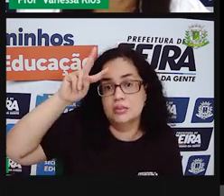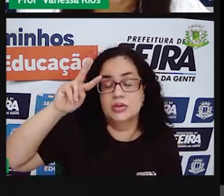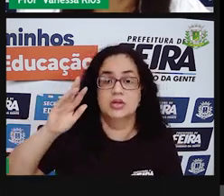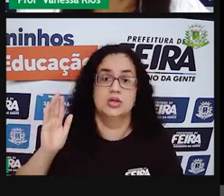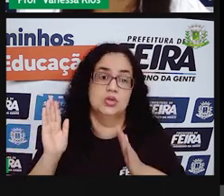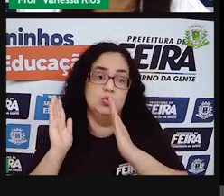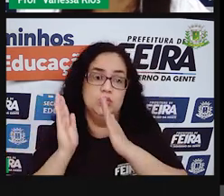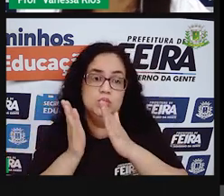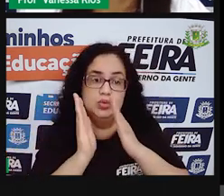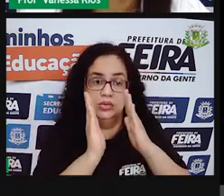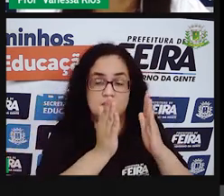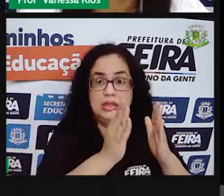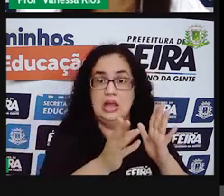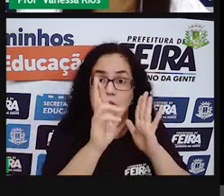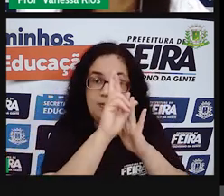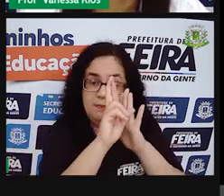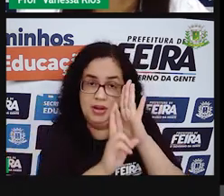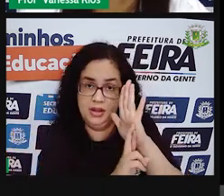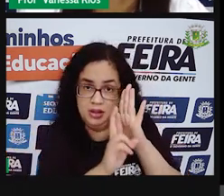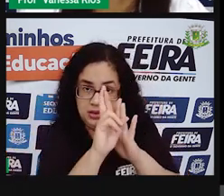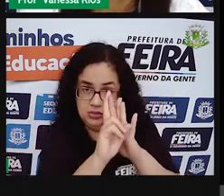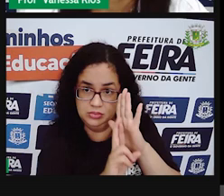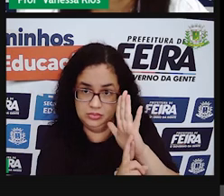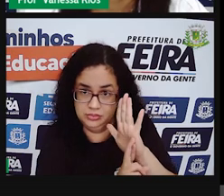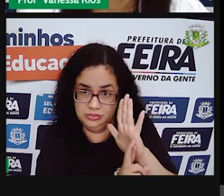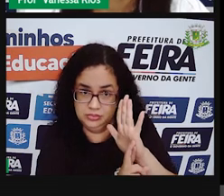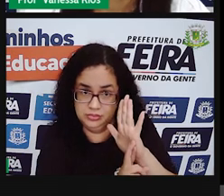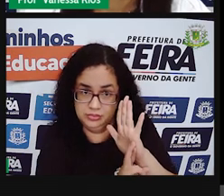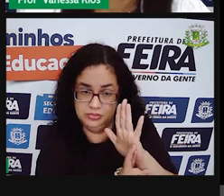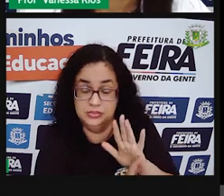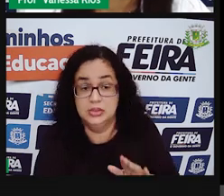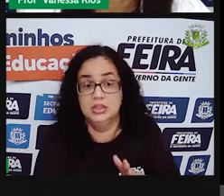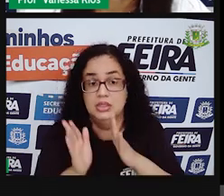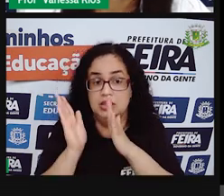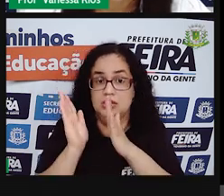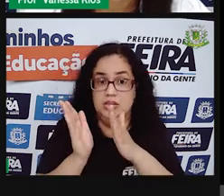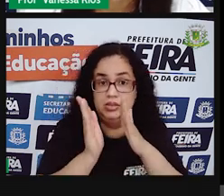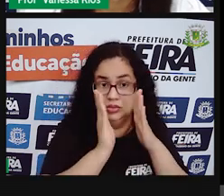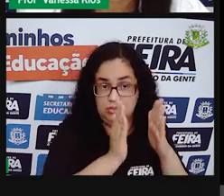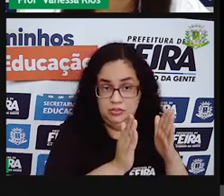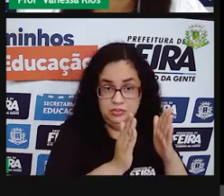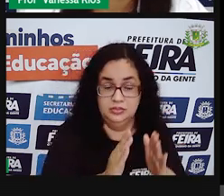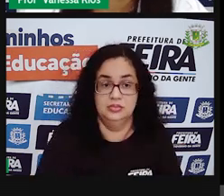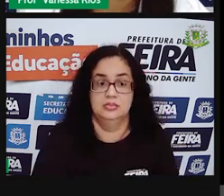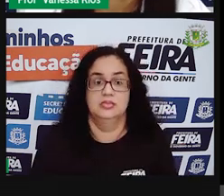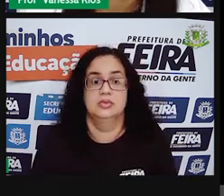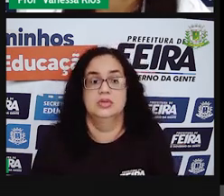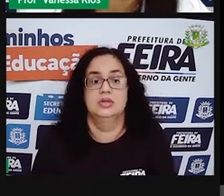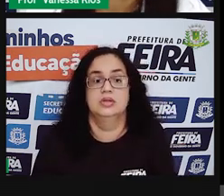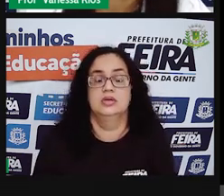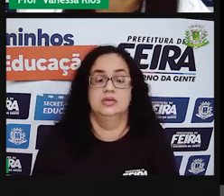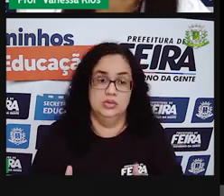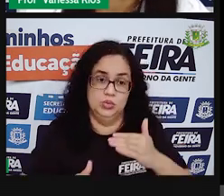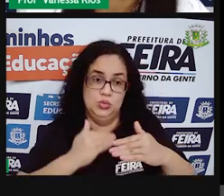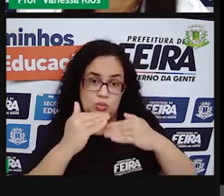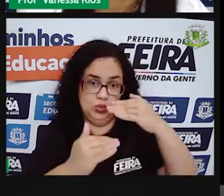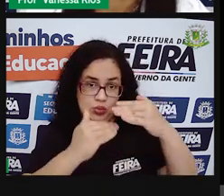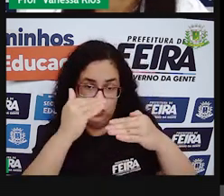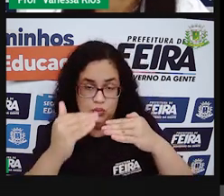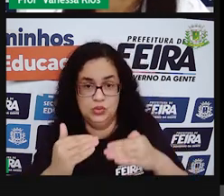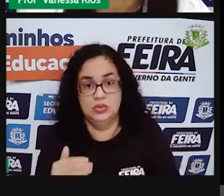padrão numérico é uma regularidade. Então, se a sequência segue um padrão, é só a gente seguir esse padrão